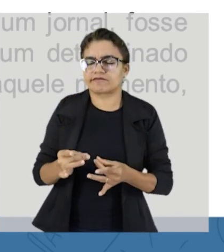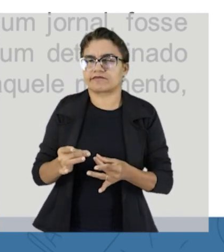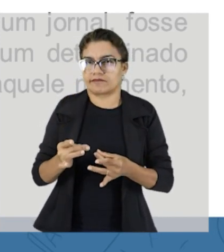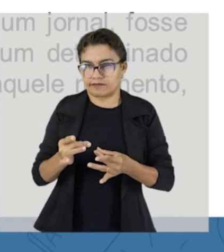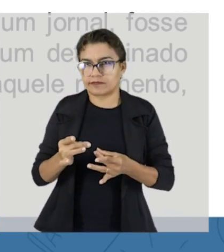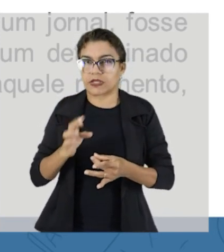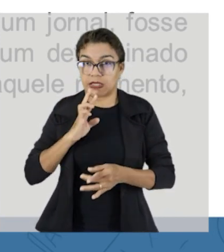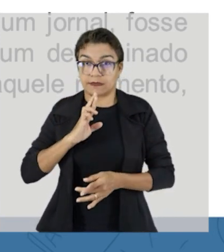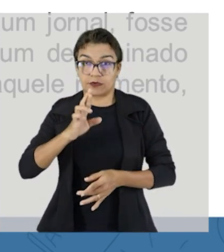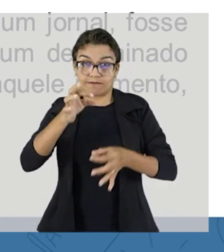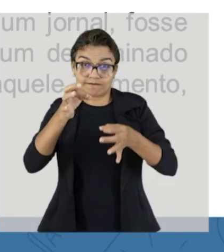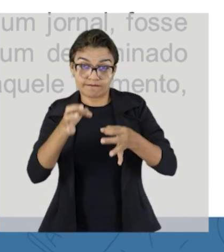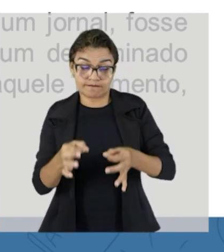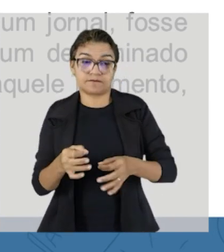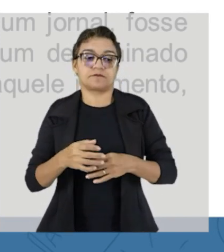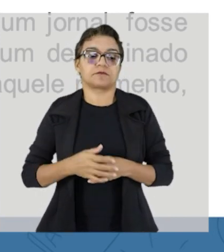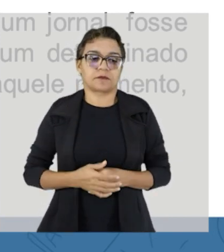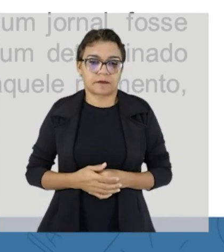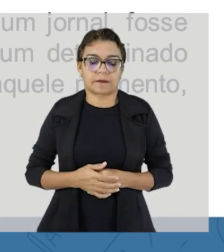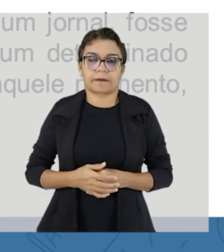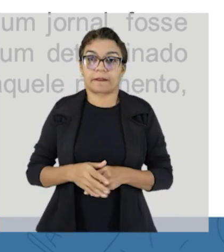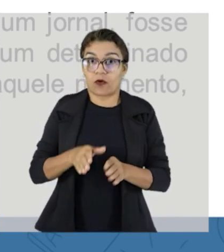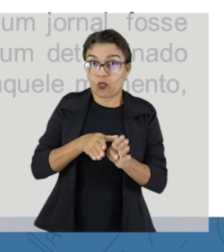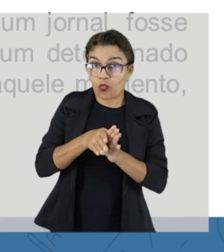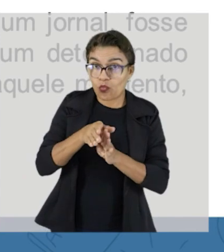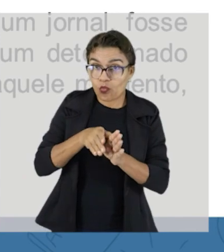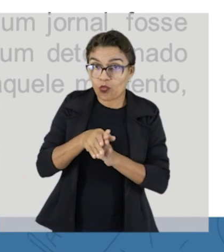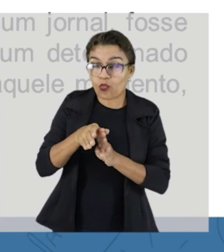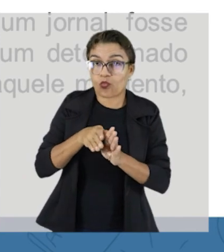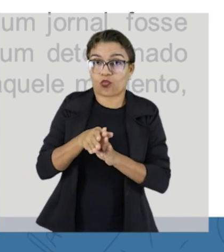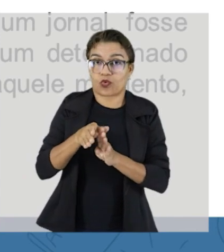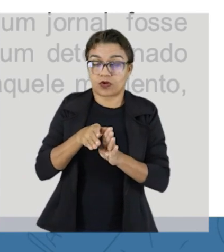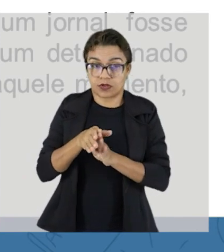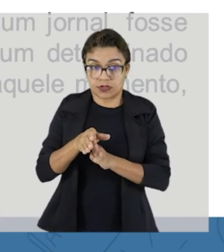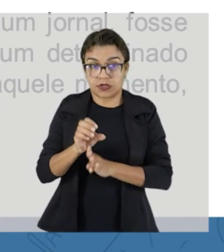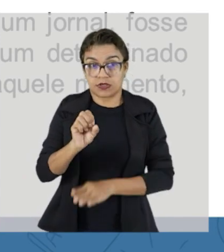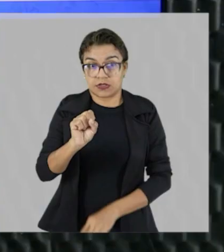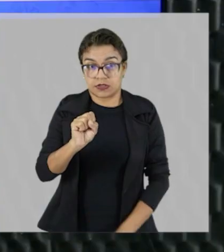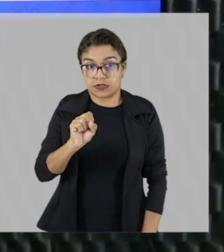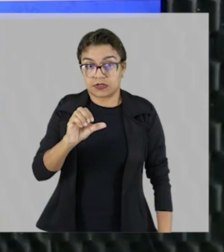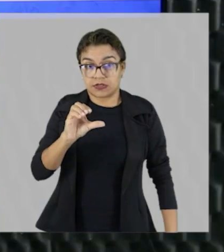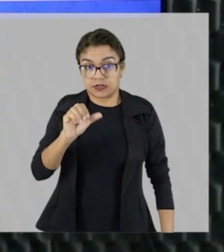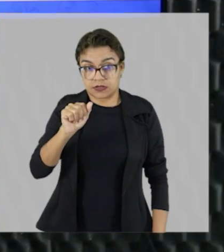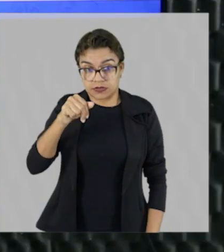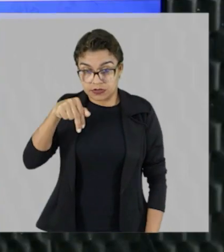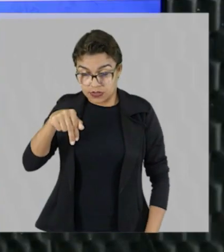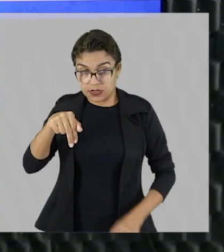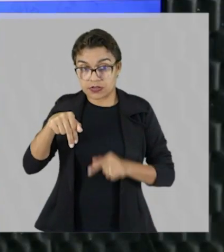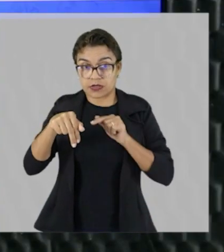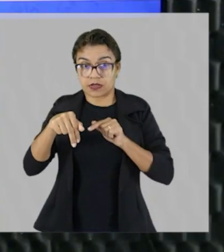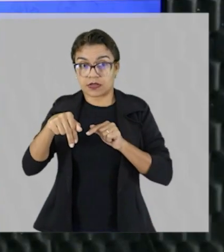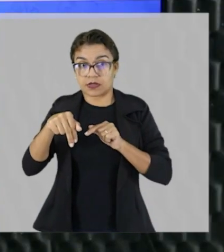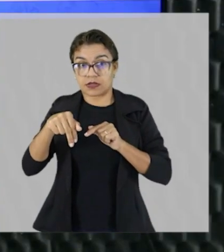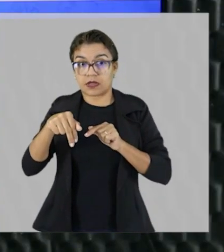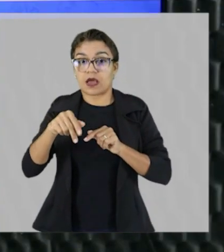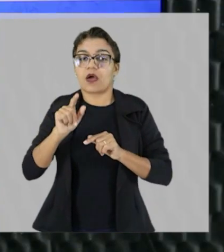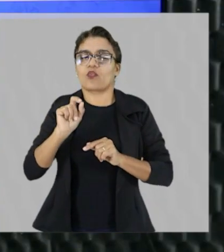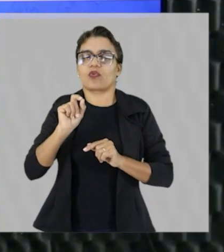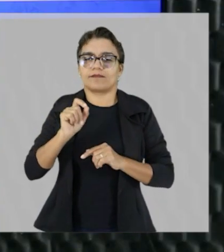à resposta. Para me orientar nesse scanner, tá? Nesse escaneamento, o que que eu